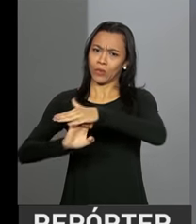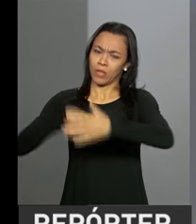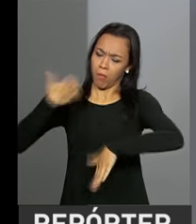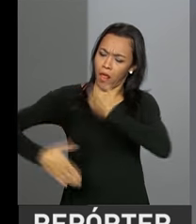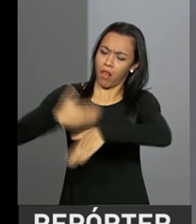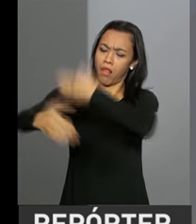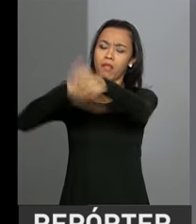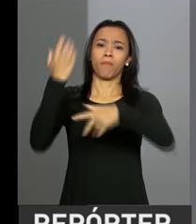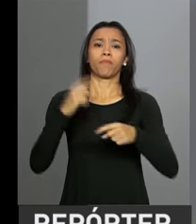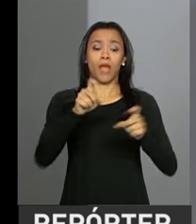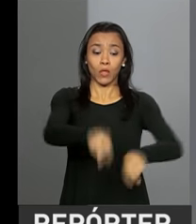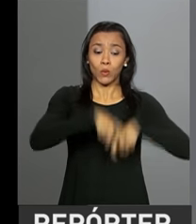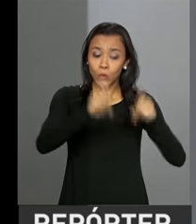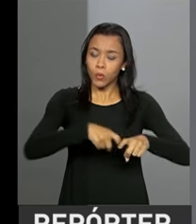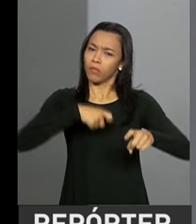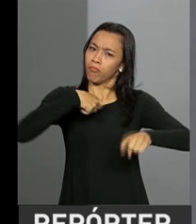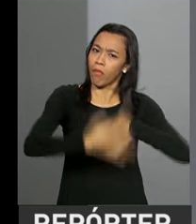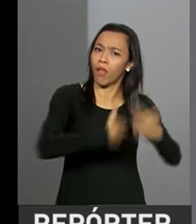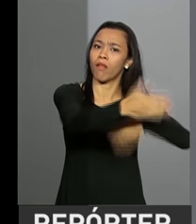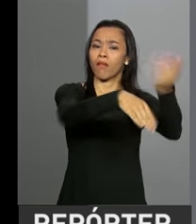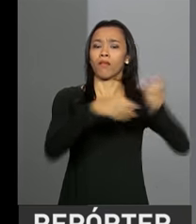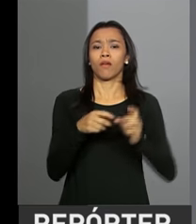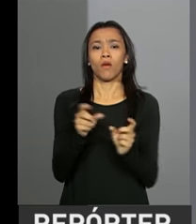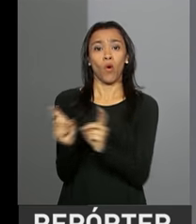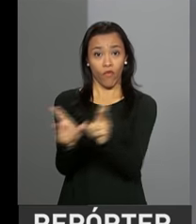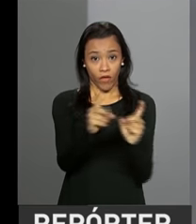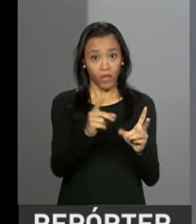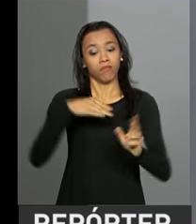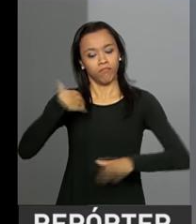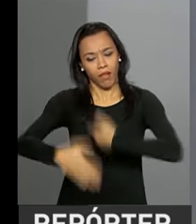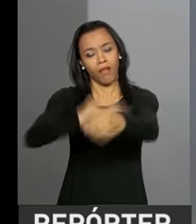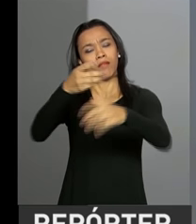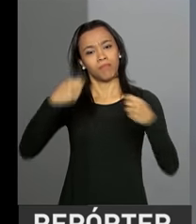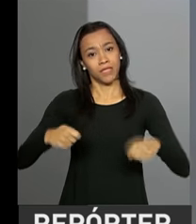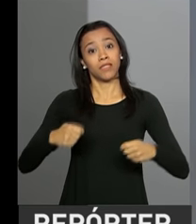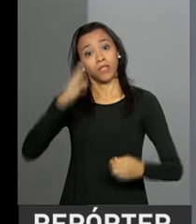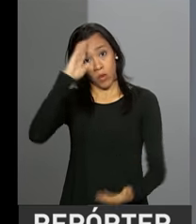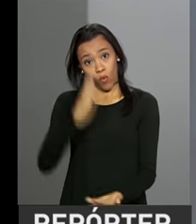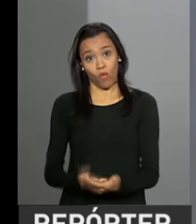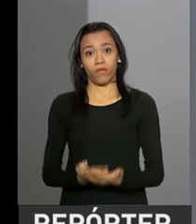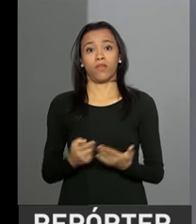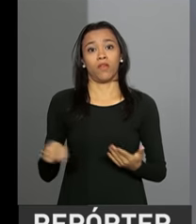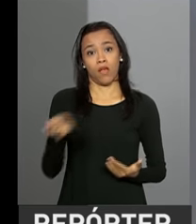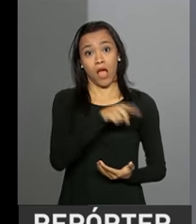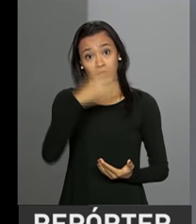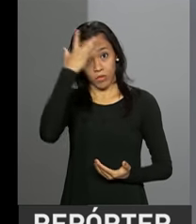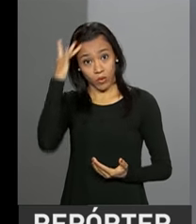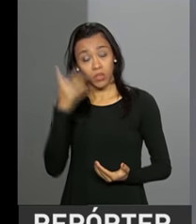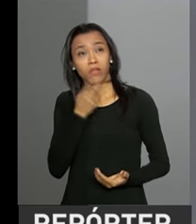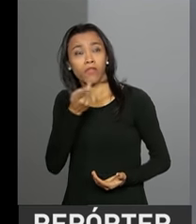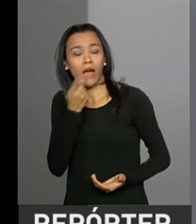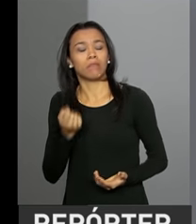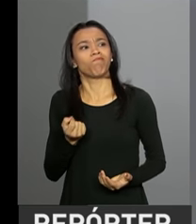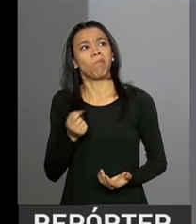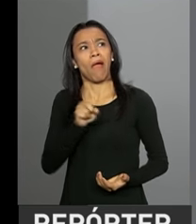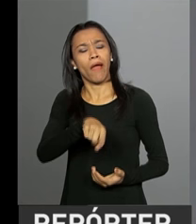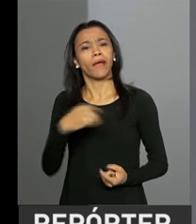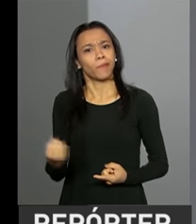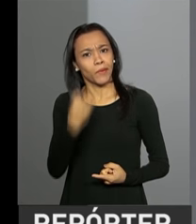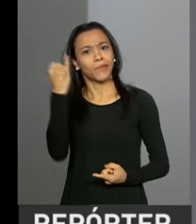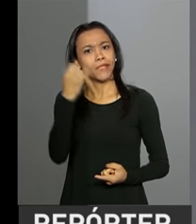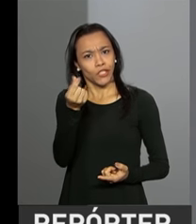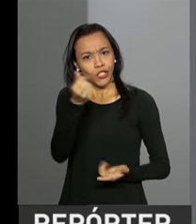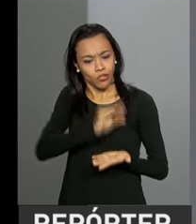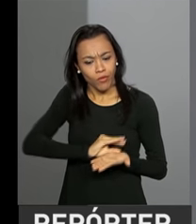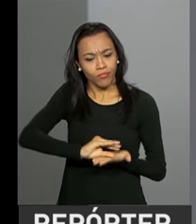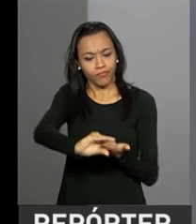agricultura continue a crescer, que o comércio cresça, portanto é preciso confiança. É preciso que as pessoas digam, é importante investir